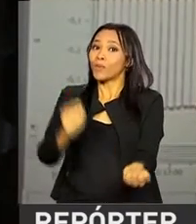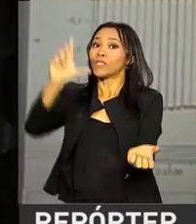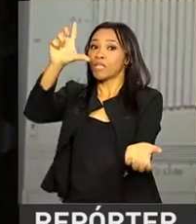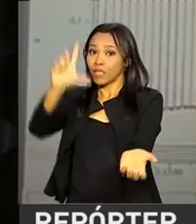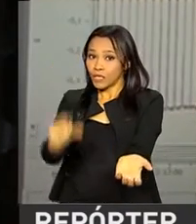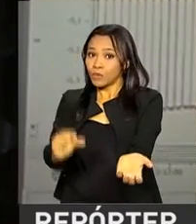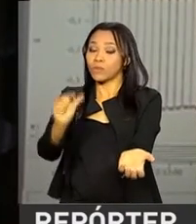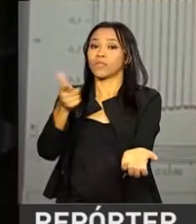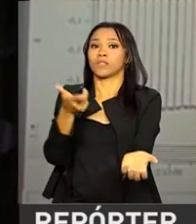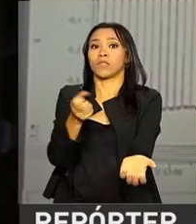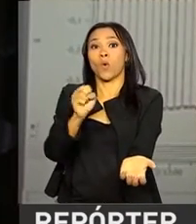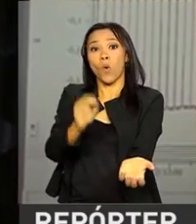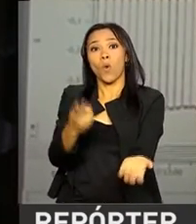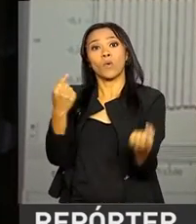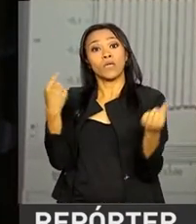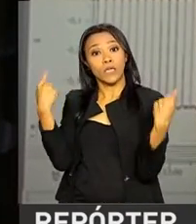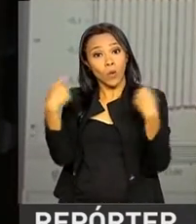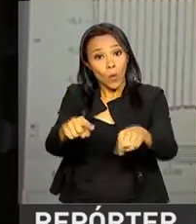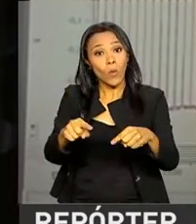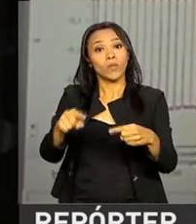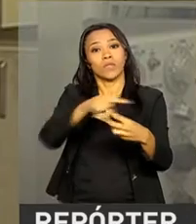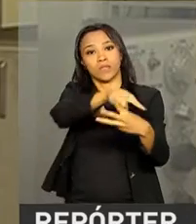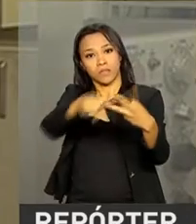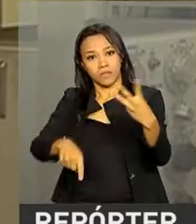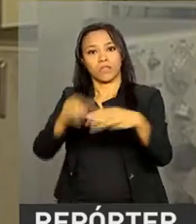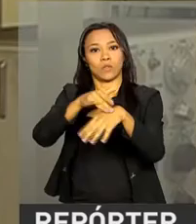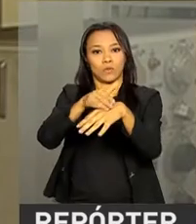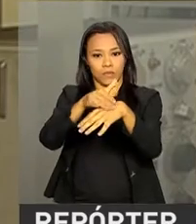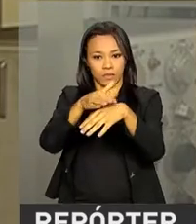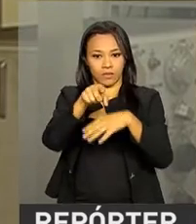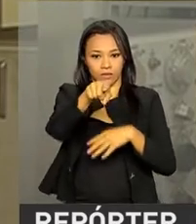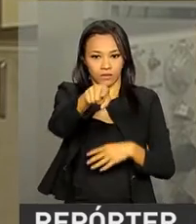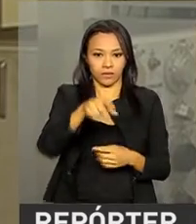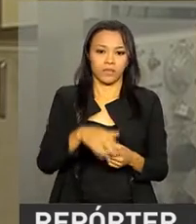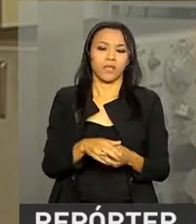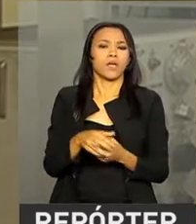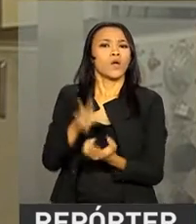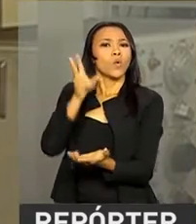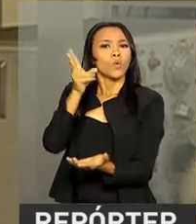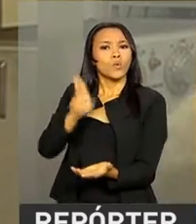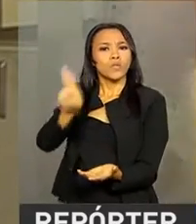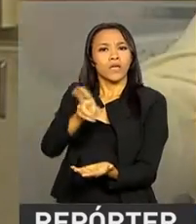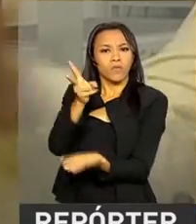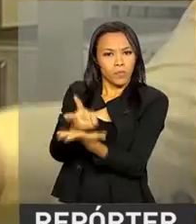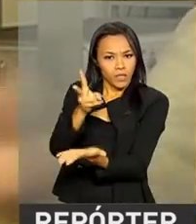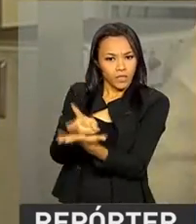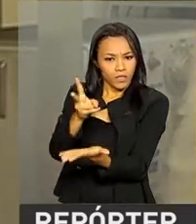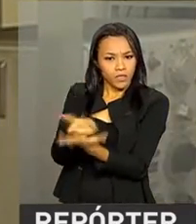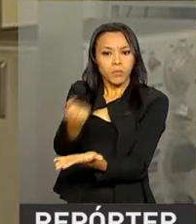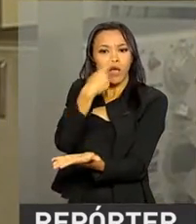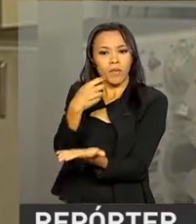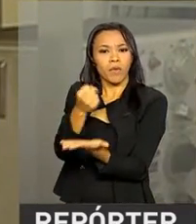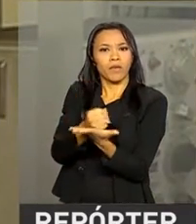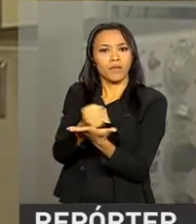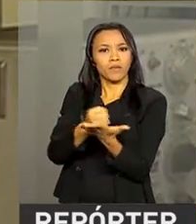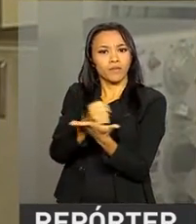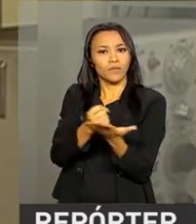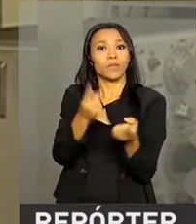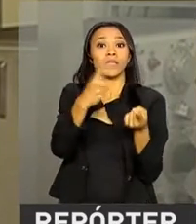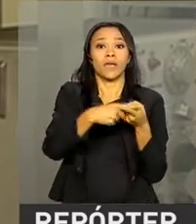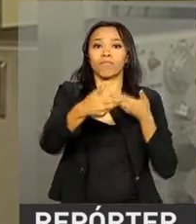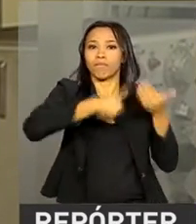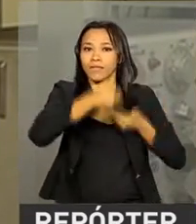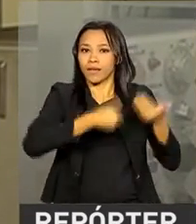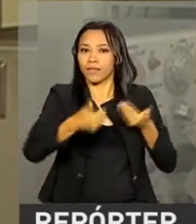ou combater essas doenças então agora a gente usaria o mesmo medicamento para uma outra finalidade que é para